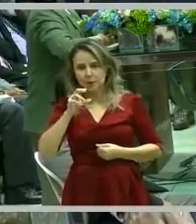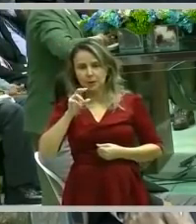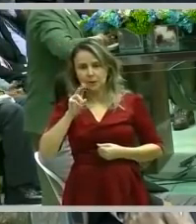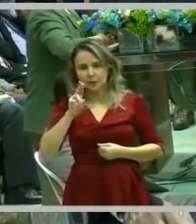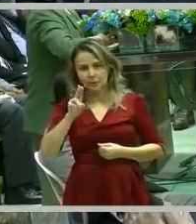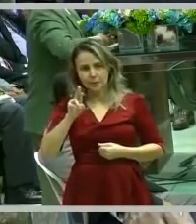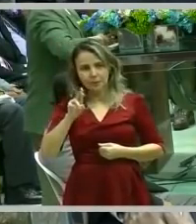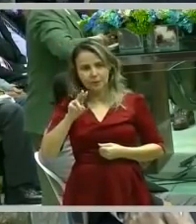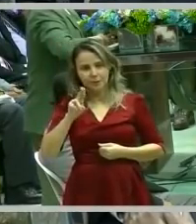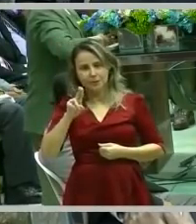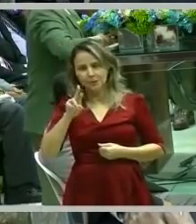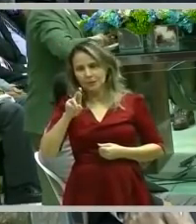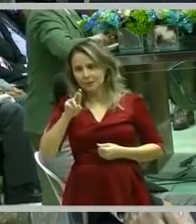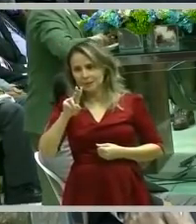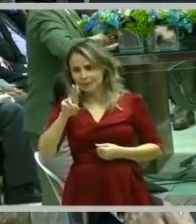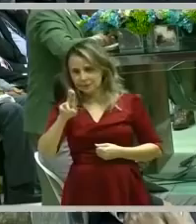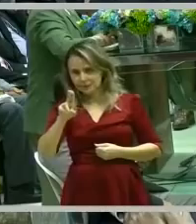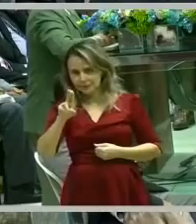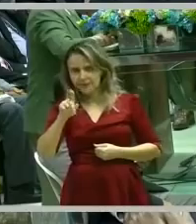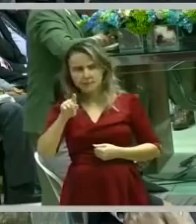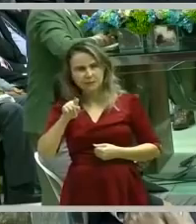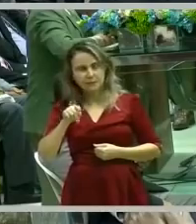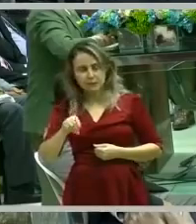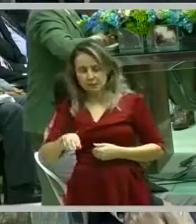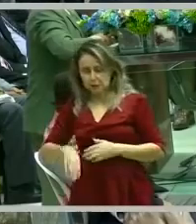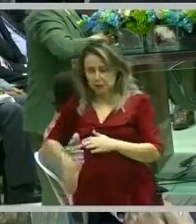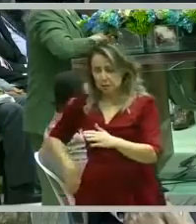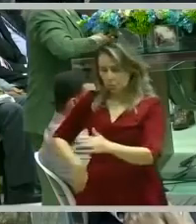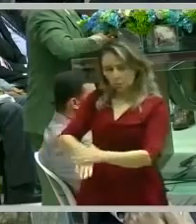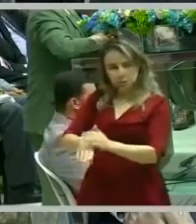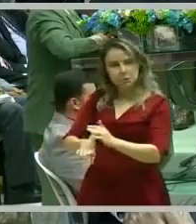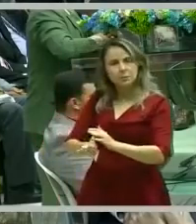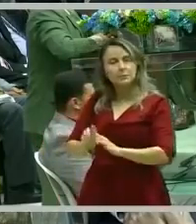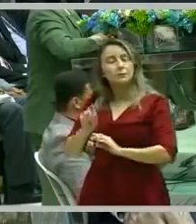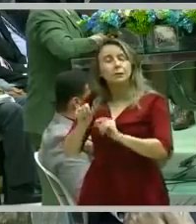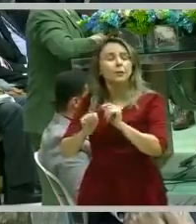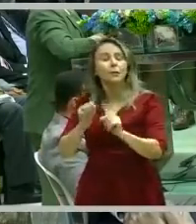você chuta ele, como é que ele fica?